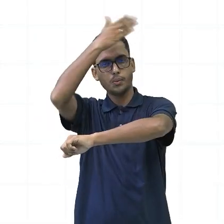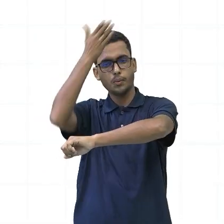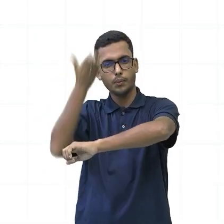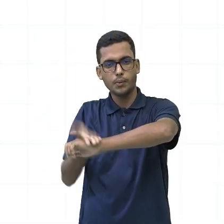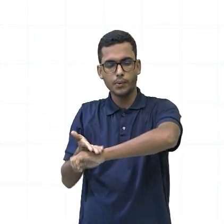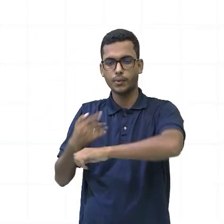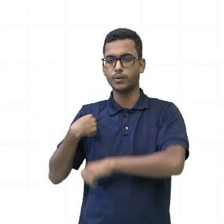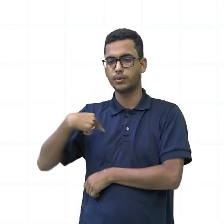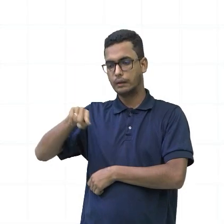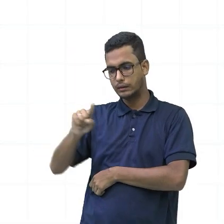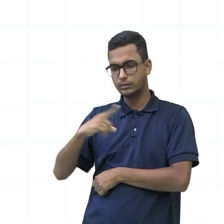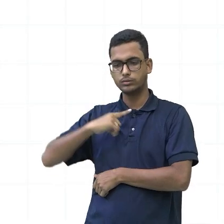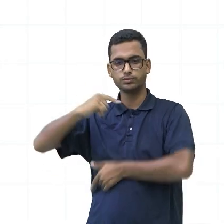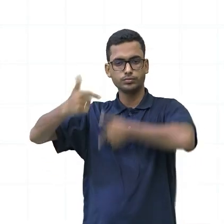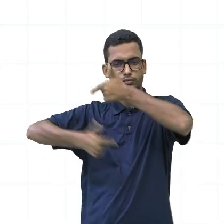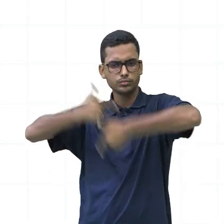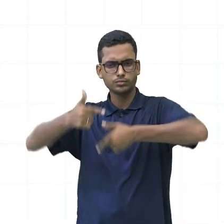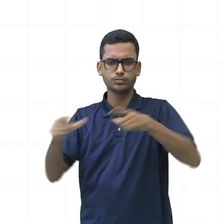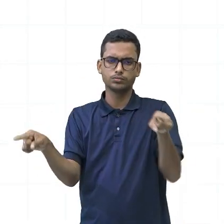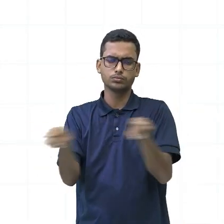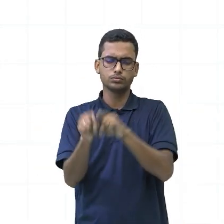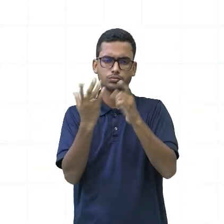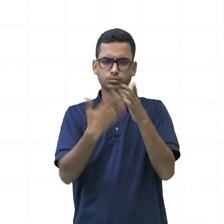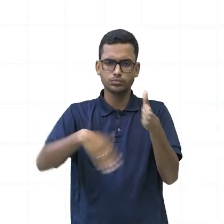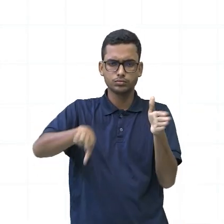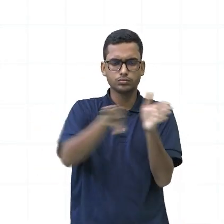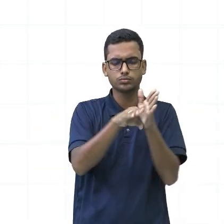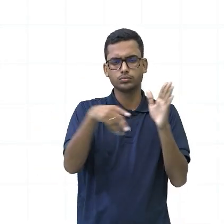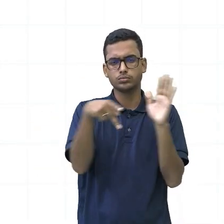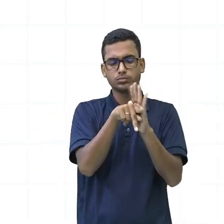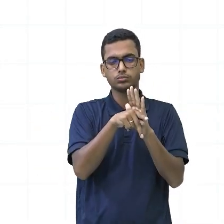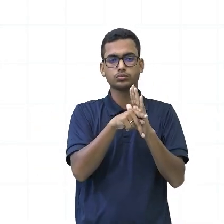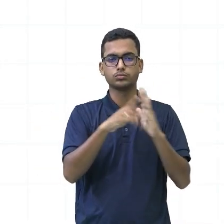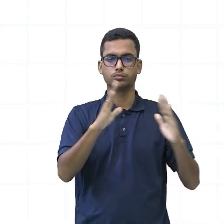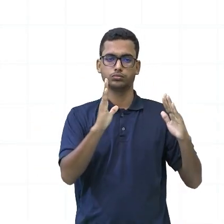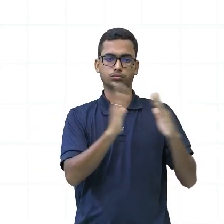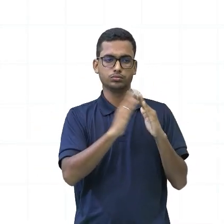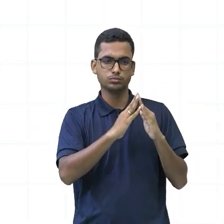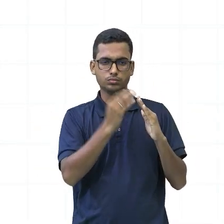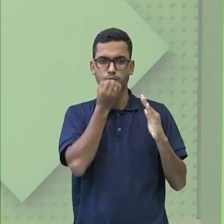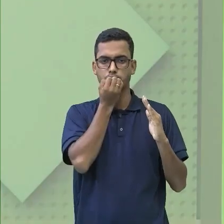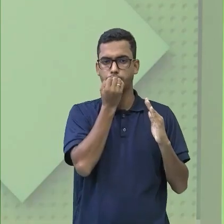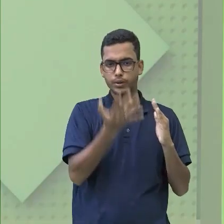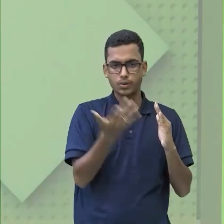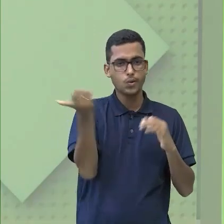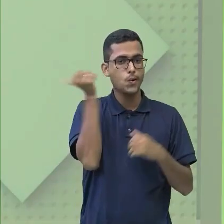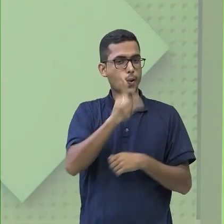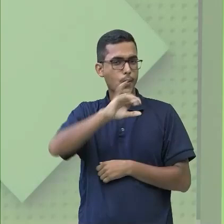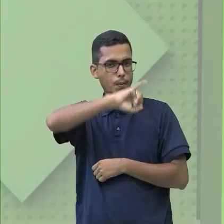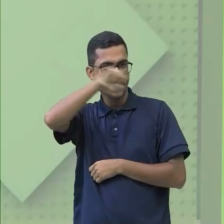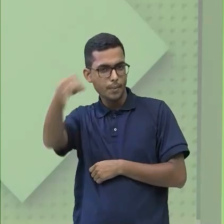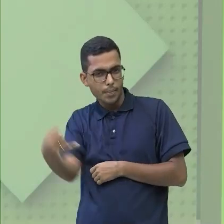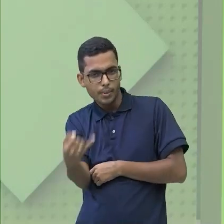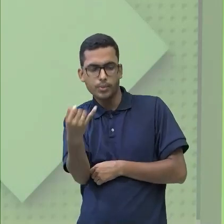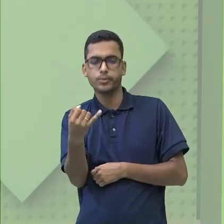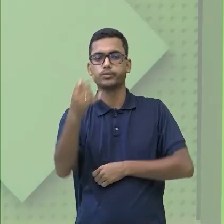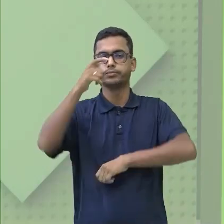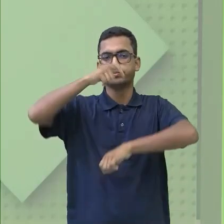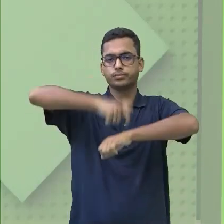seus trabalhos, saindo da escola e chegando ainda a dia nas suas residências, podendo aproveitar ali